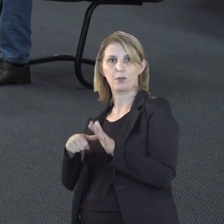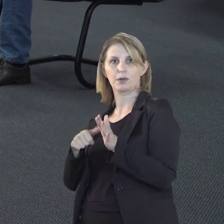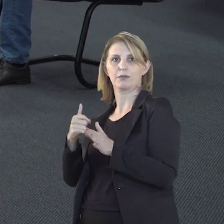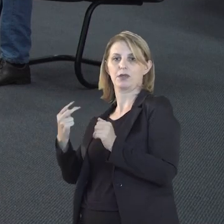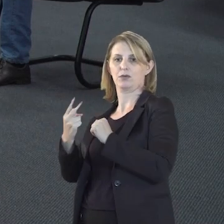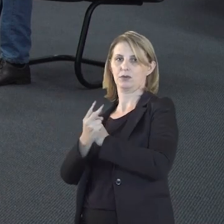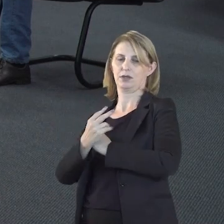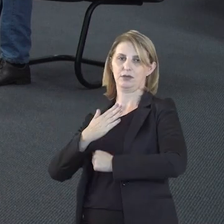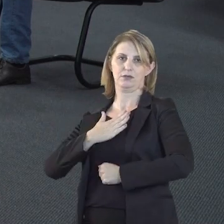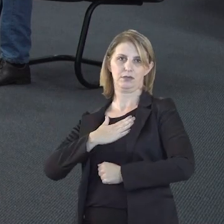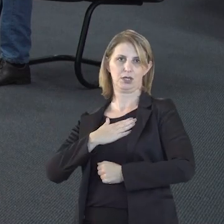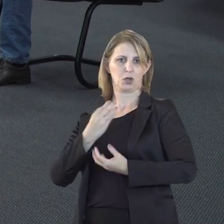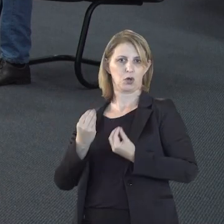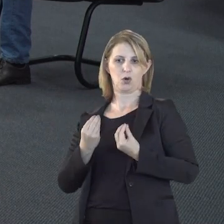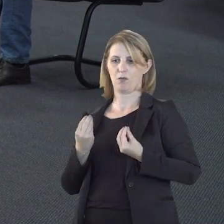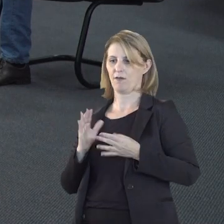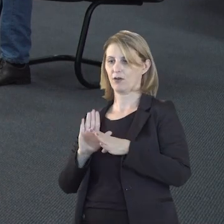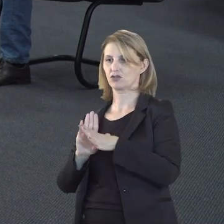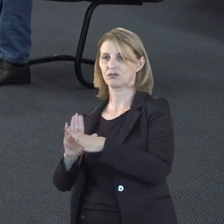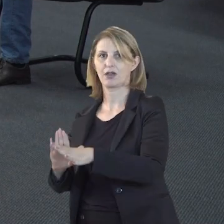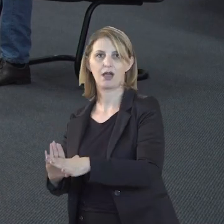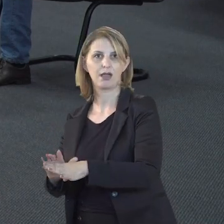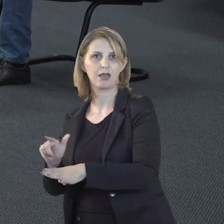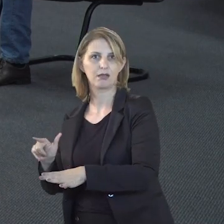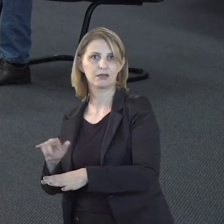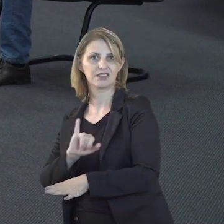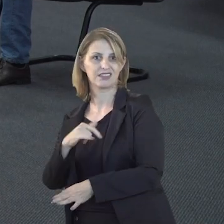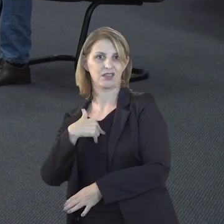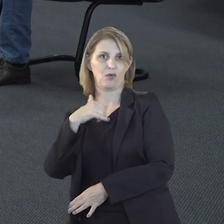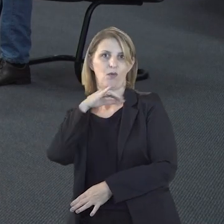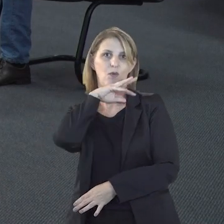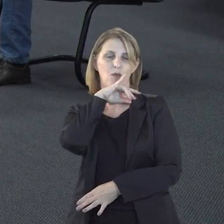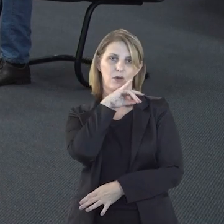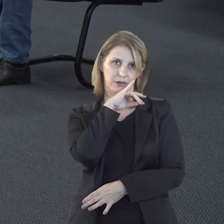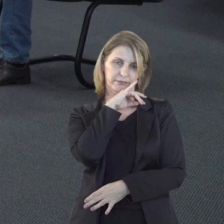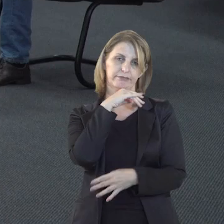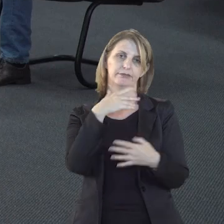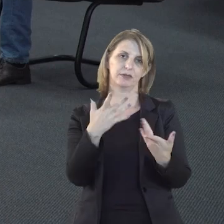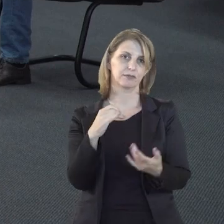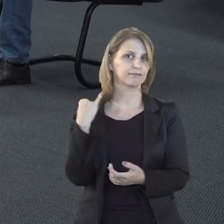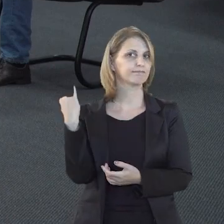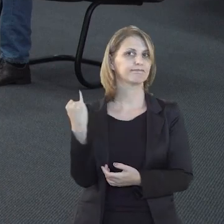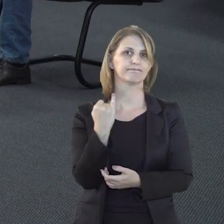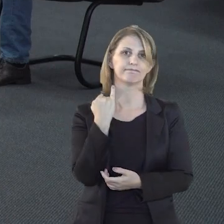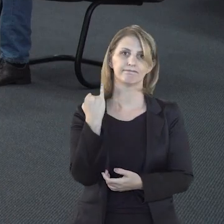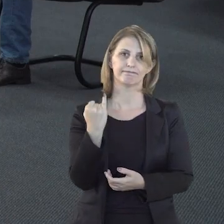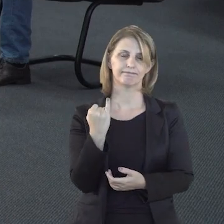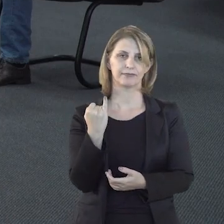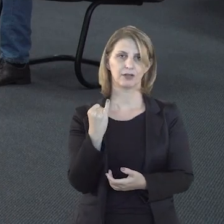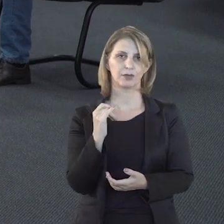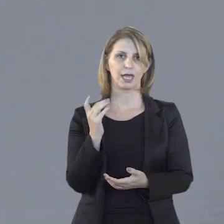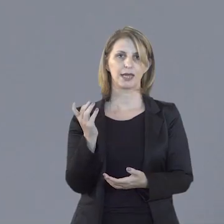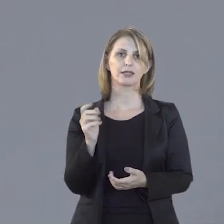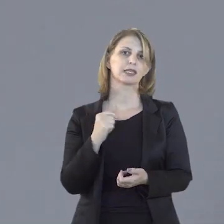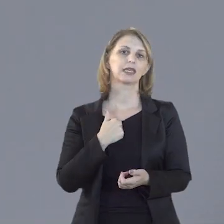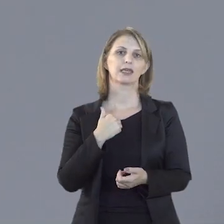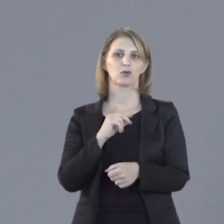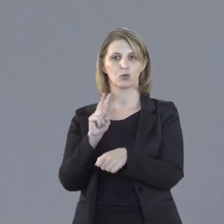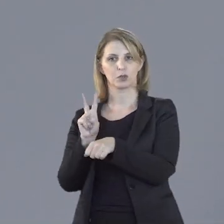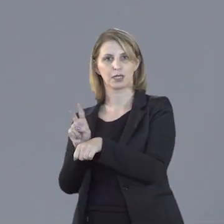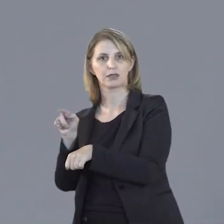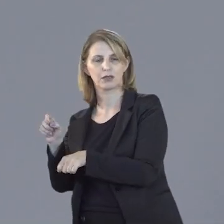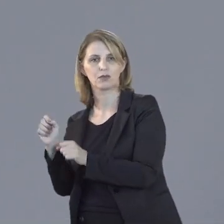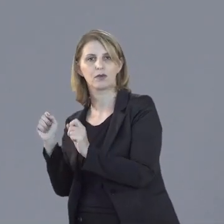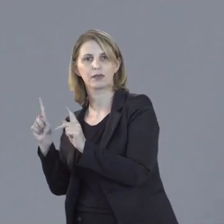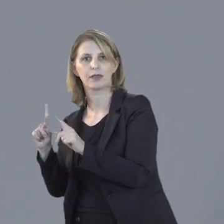eu preciso estar bem, né? Como que eu vou oferecer ao outro aquilo que eu não consigo oferecer para mim mesma, né? Então, como isso é importante, a